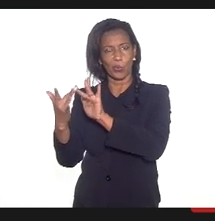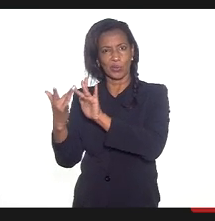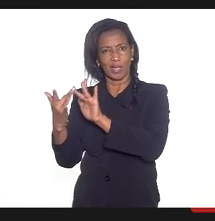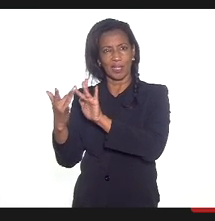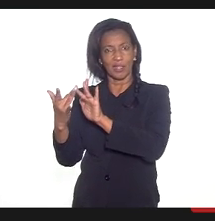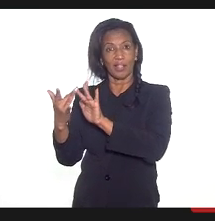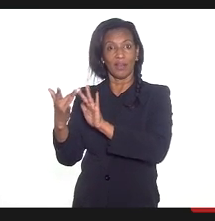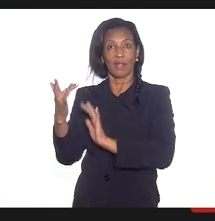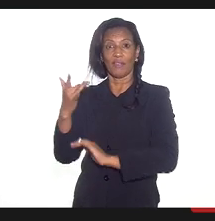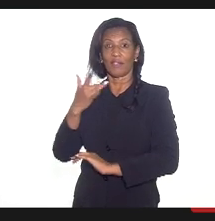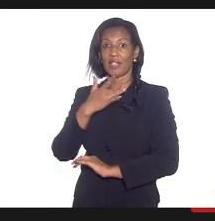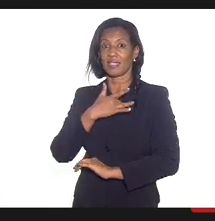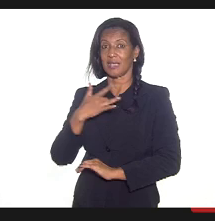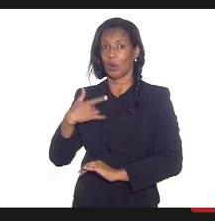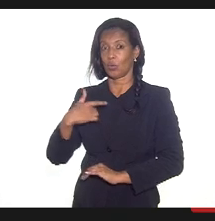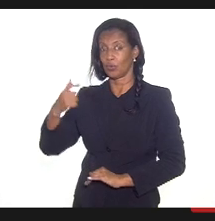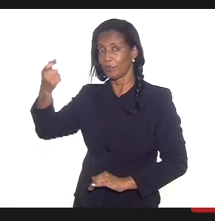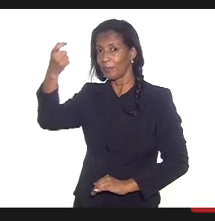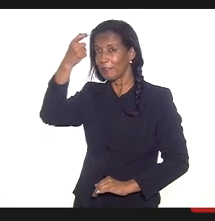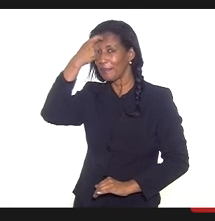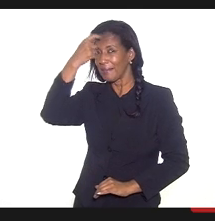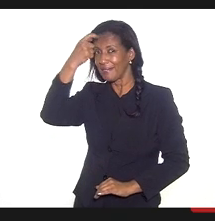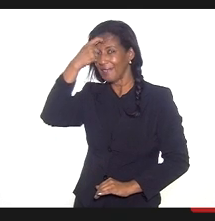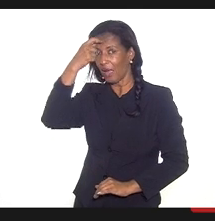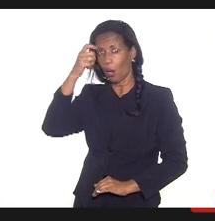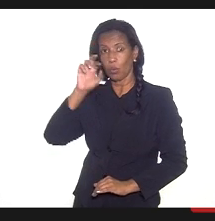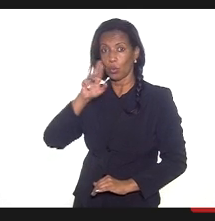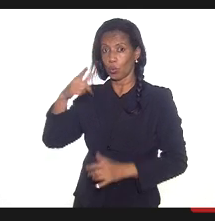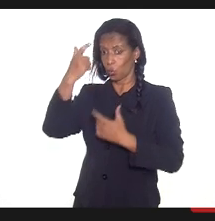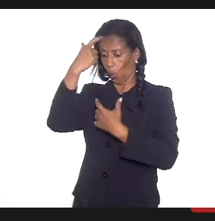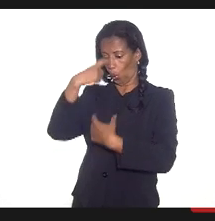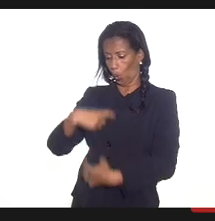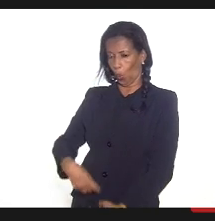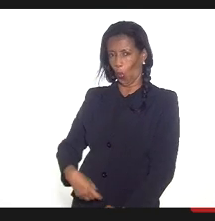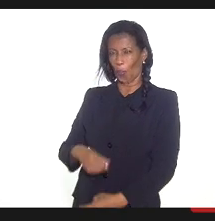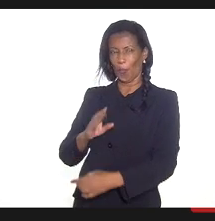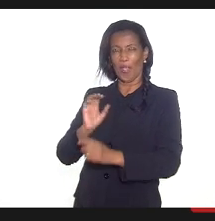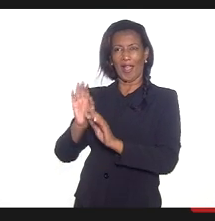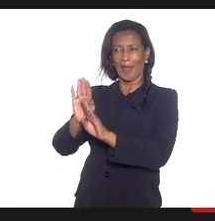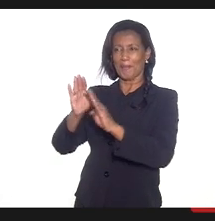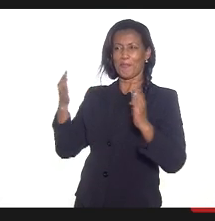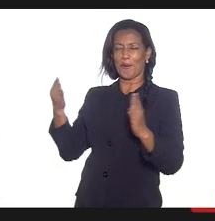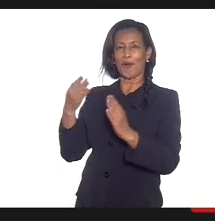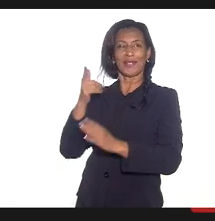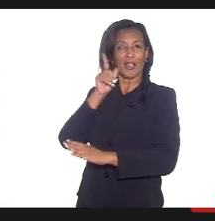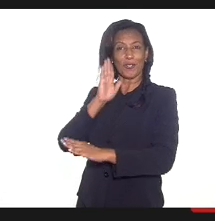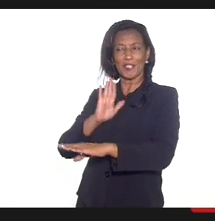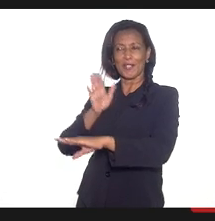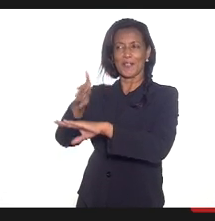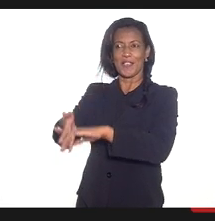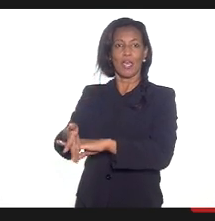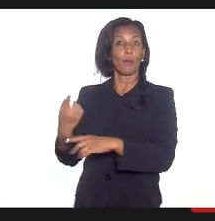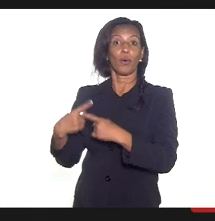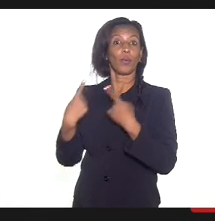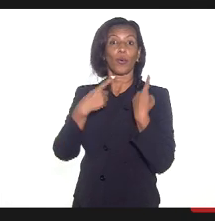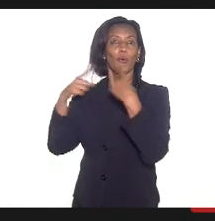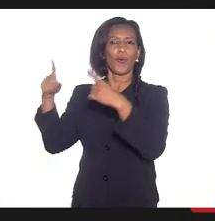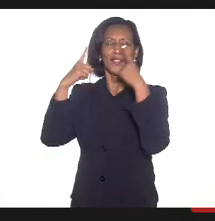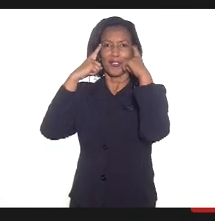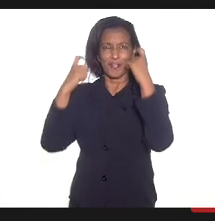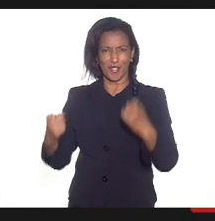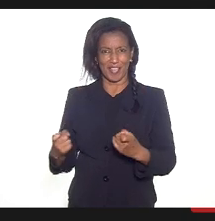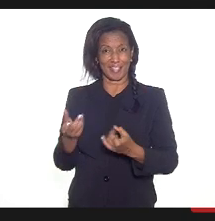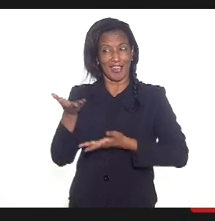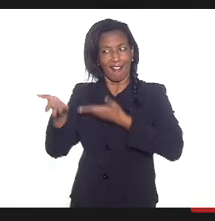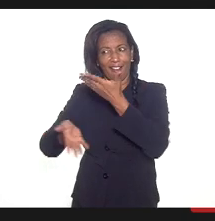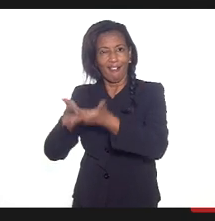saúde mental dessa mulher também, não só ginecológica, e ela tem a porta aberta, porque ela não está indo lá como combatendo a violência, ela está indo lá para tratar